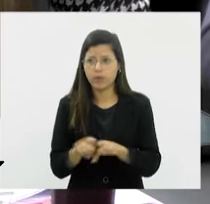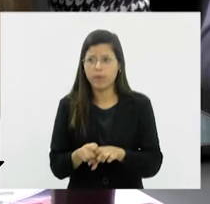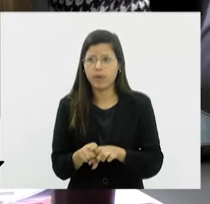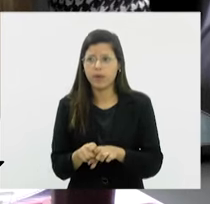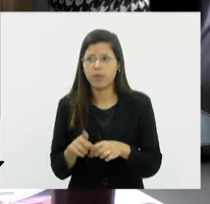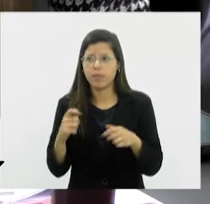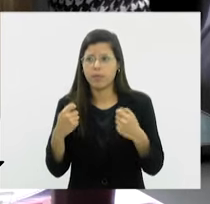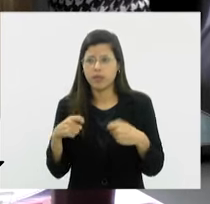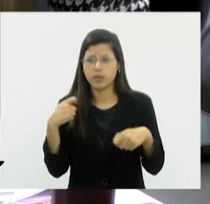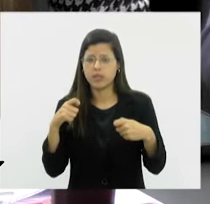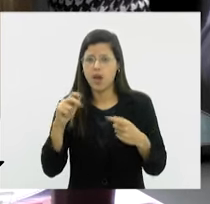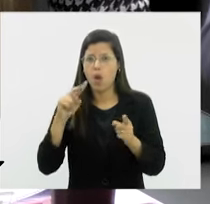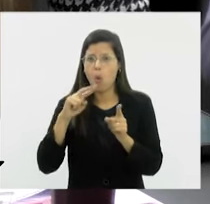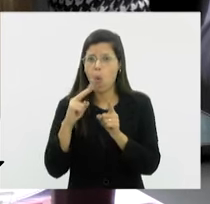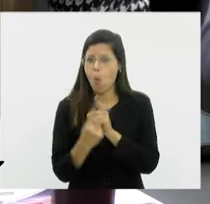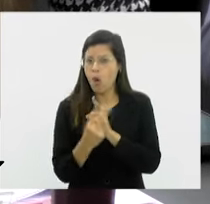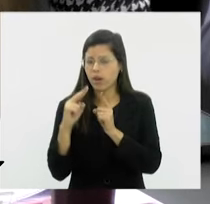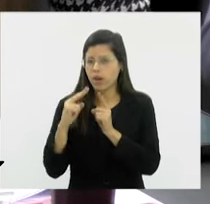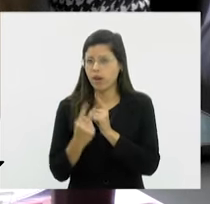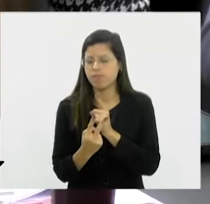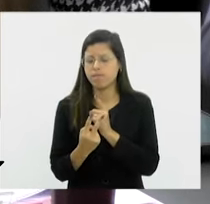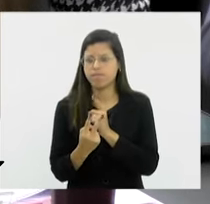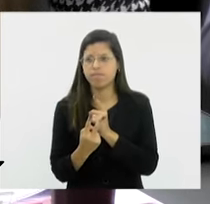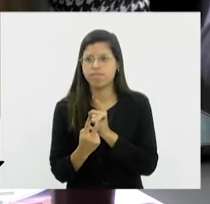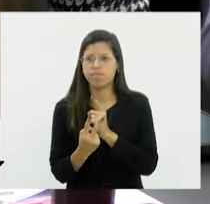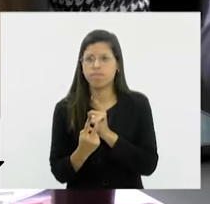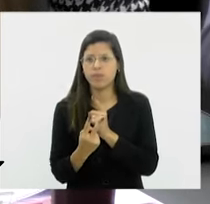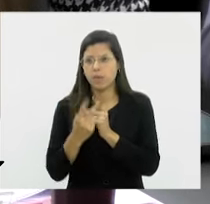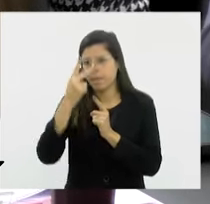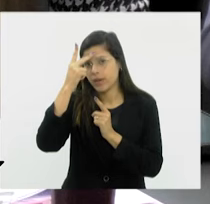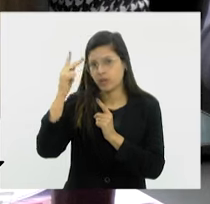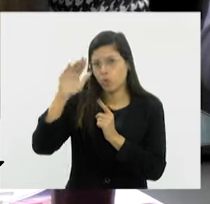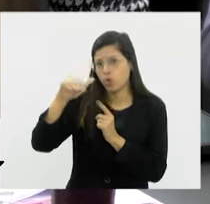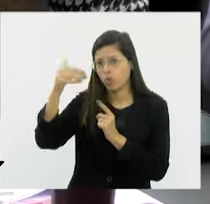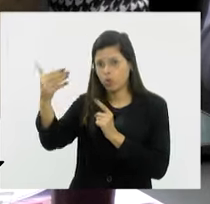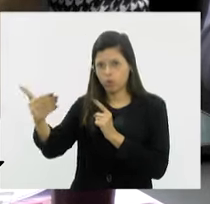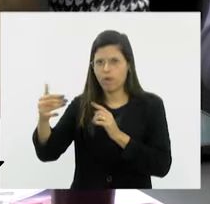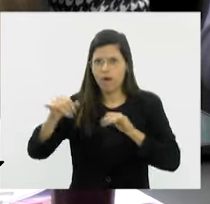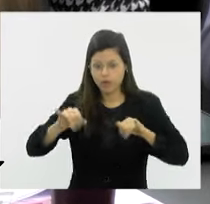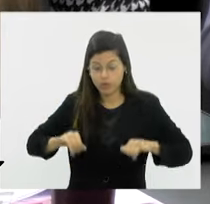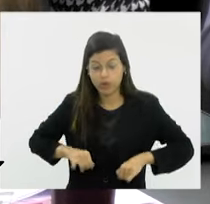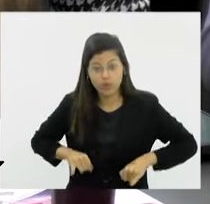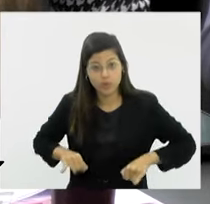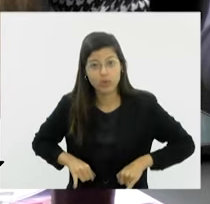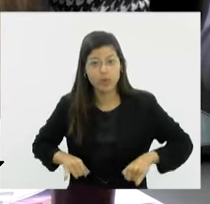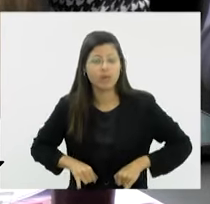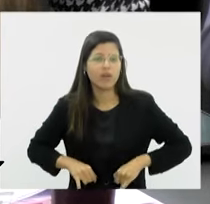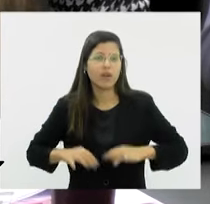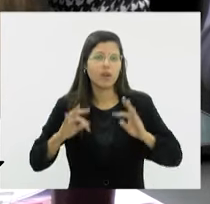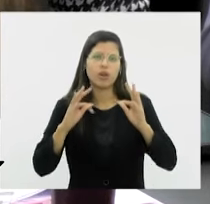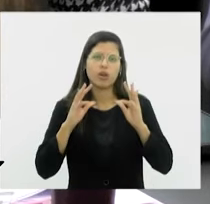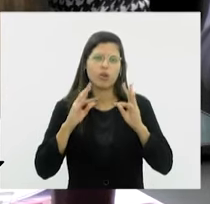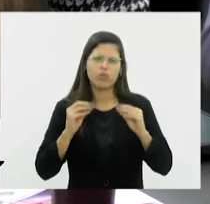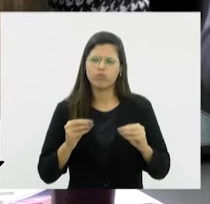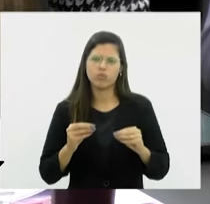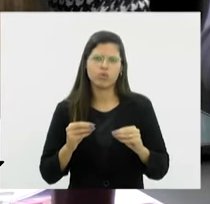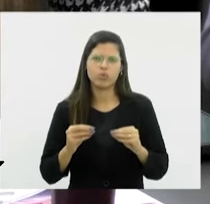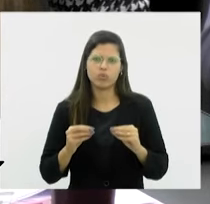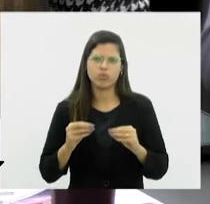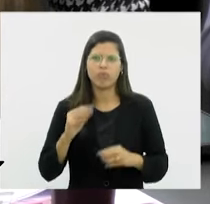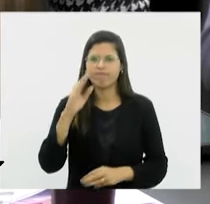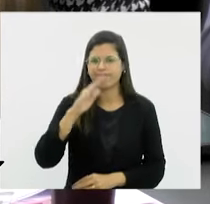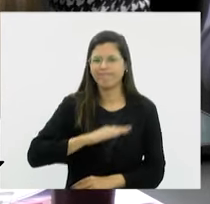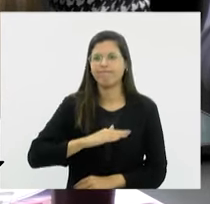teríamos que ter o olhar daqueles que estão do outro lado, que sofreram todo e qualquer malefício